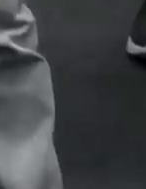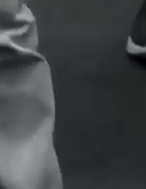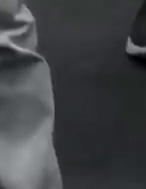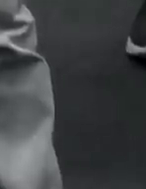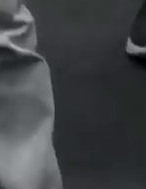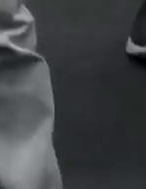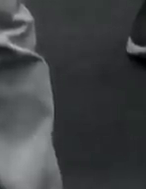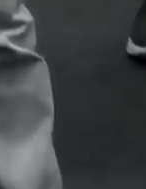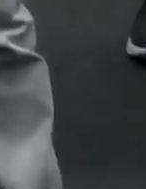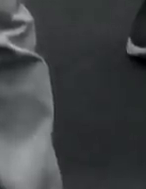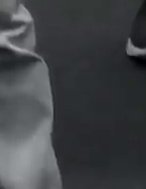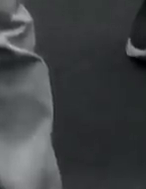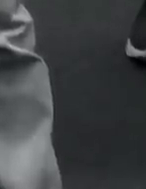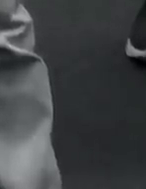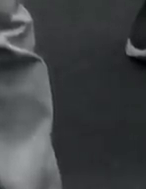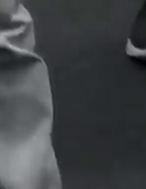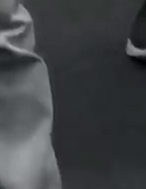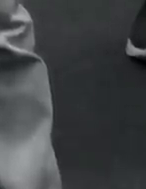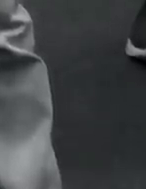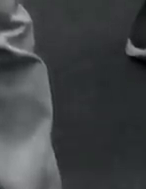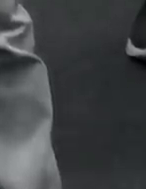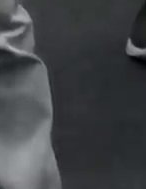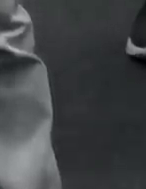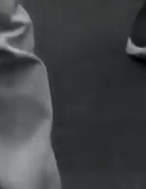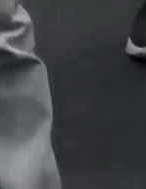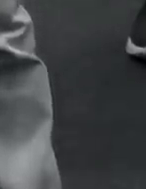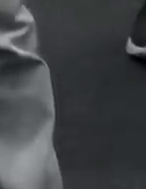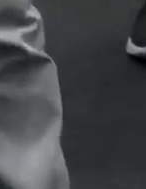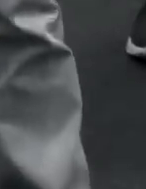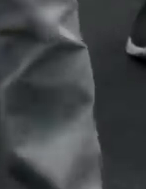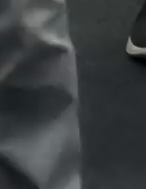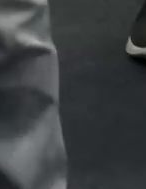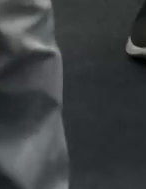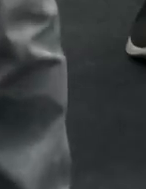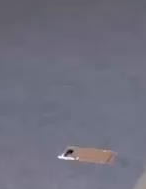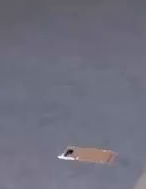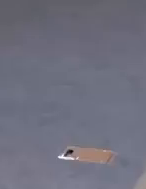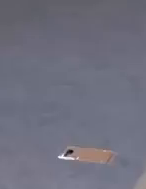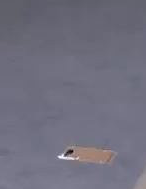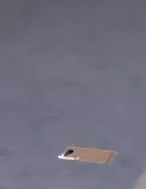responsabilidade por ter destruído a vida de uma família de policial militar